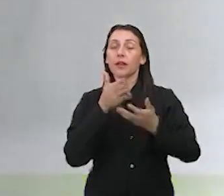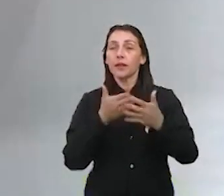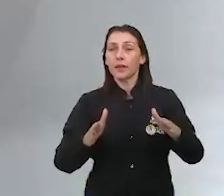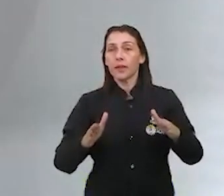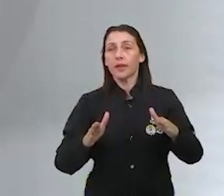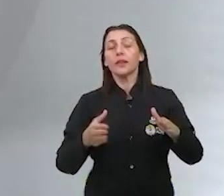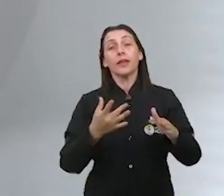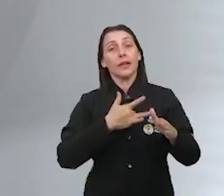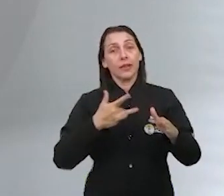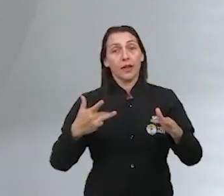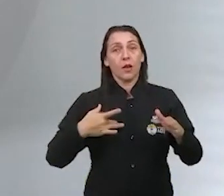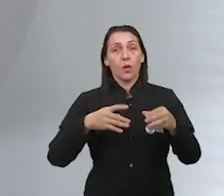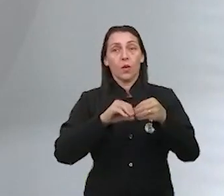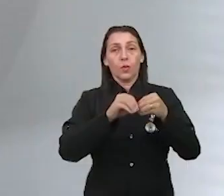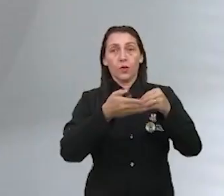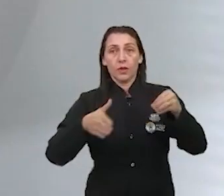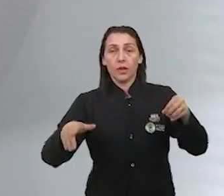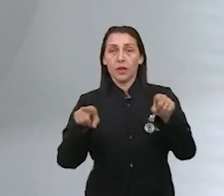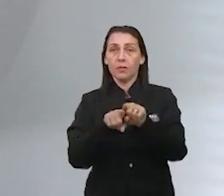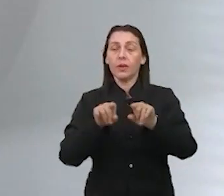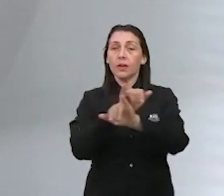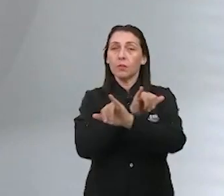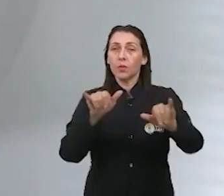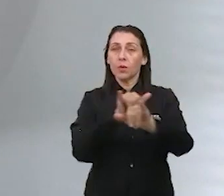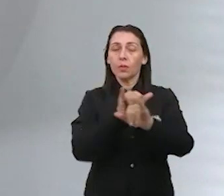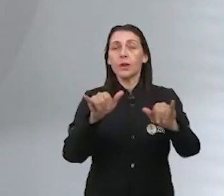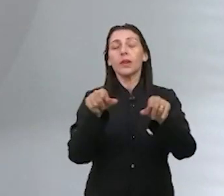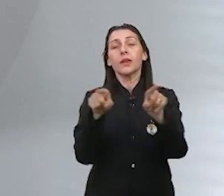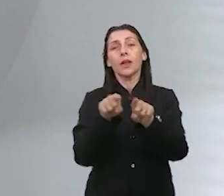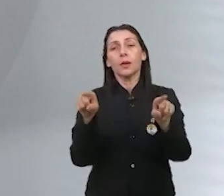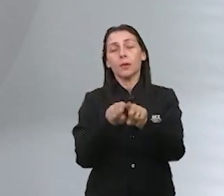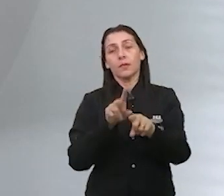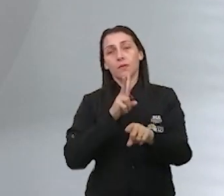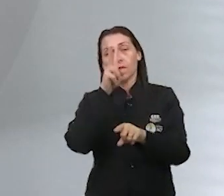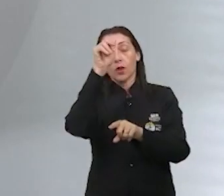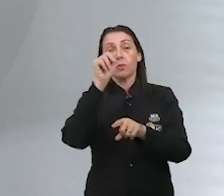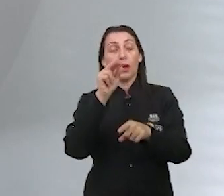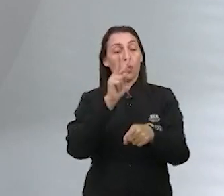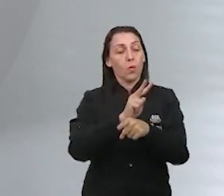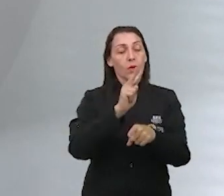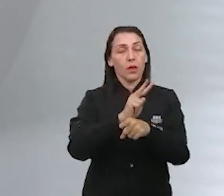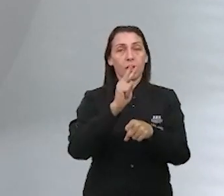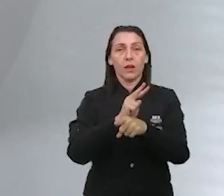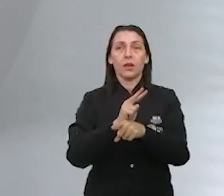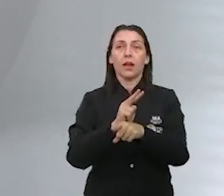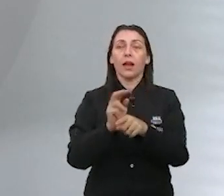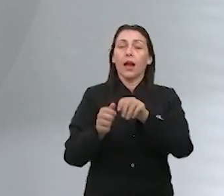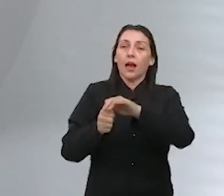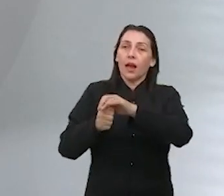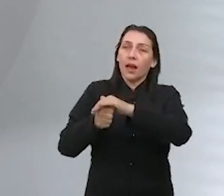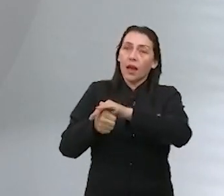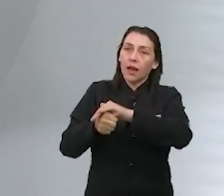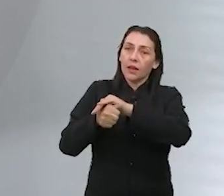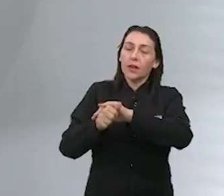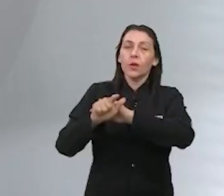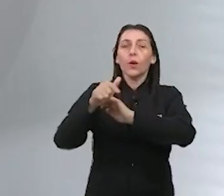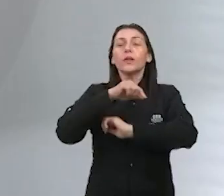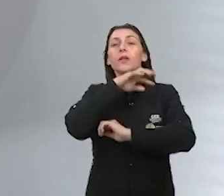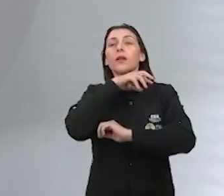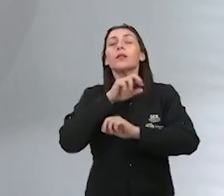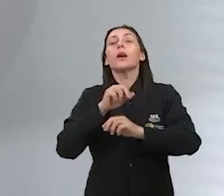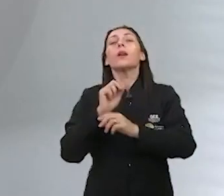E aí nós temos aquelas propagandas, campanhas fortíssimas, né? A tartarugas, outros animais